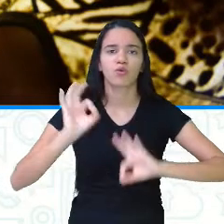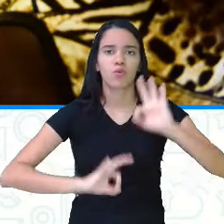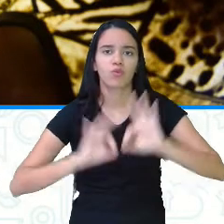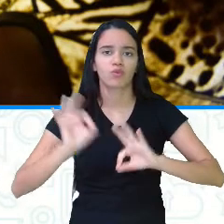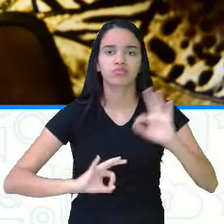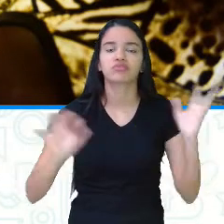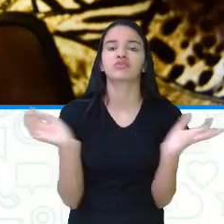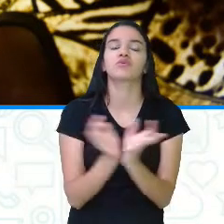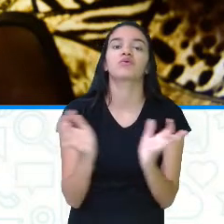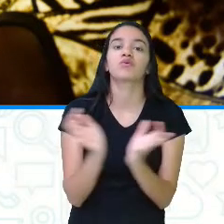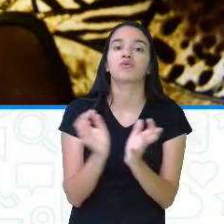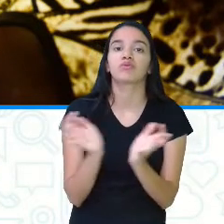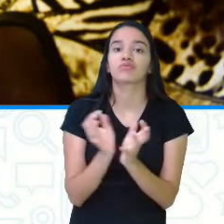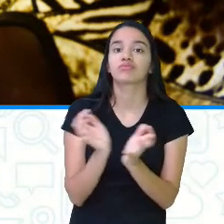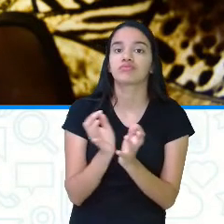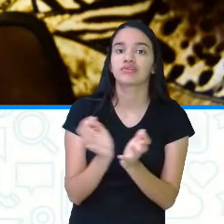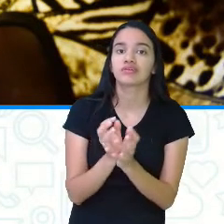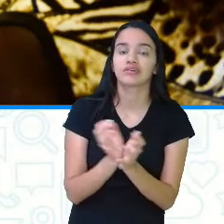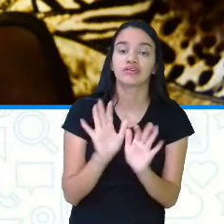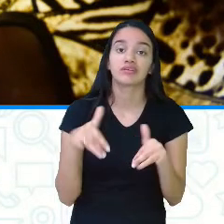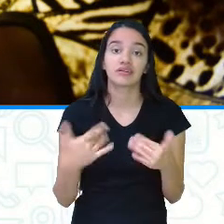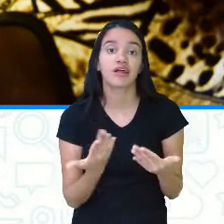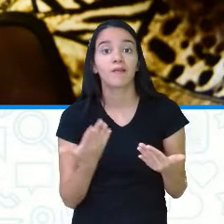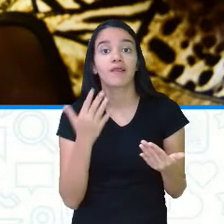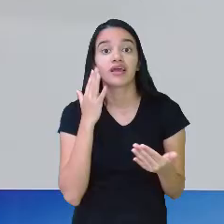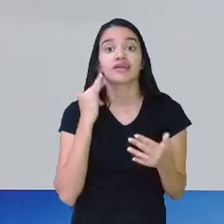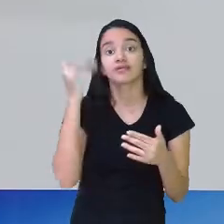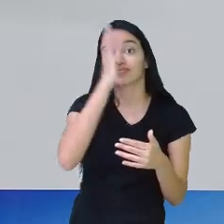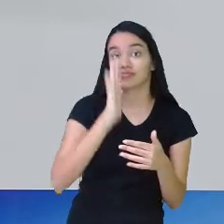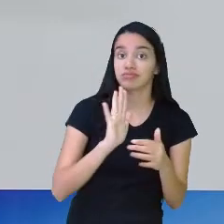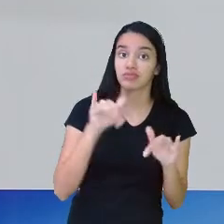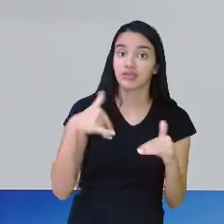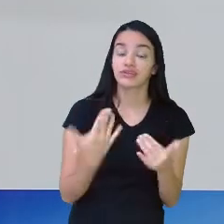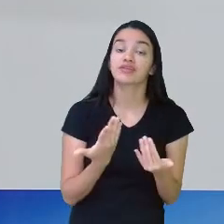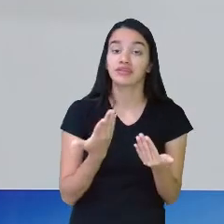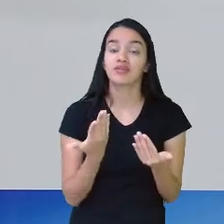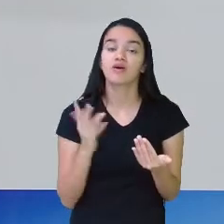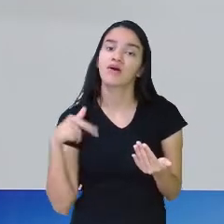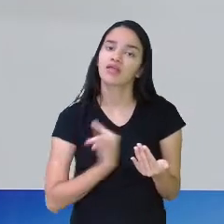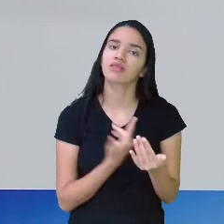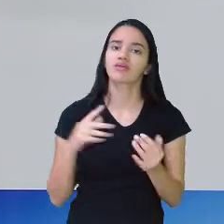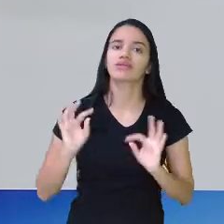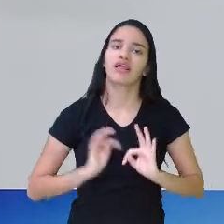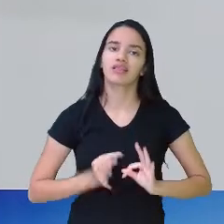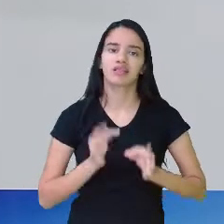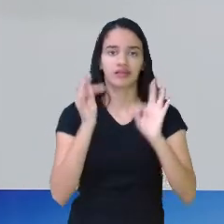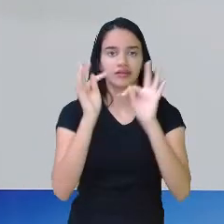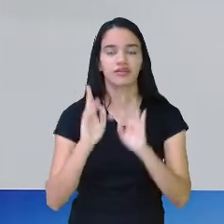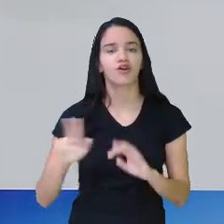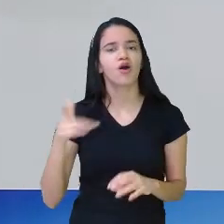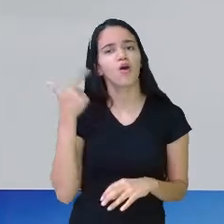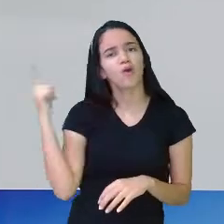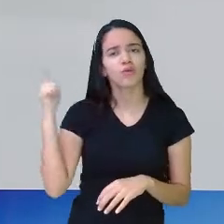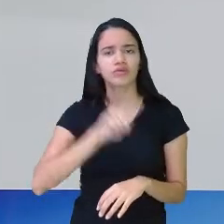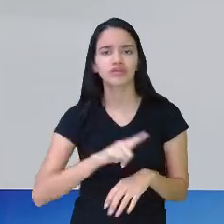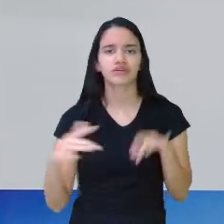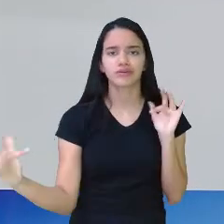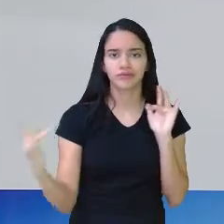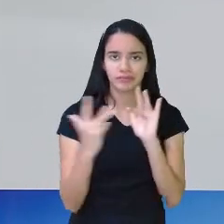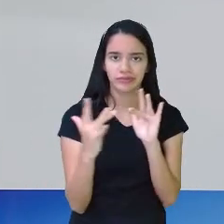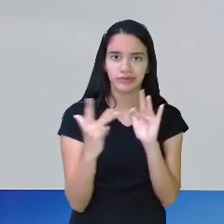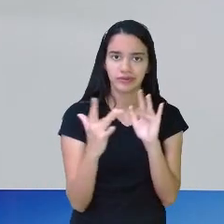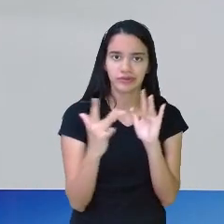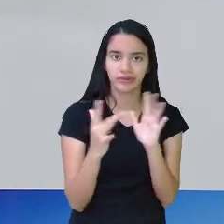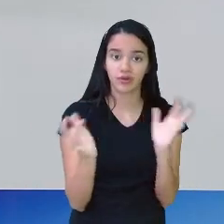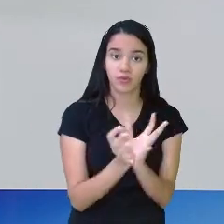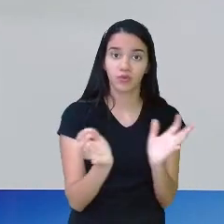e associações e estão articulados em níveis nacionais. Graças à nossa tecnologia, eles conseguiram se conectar. As